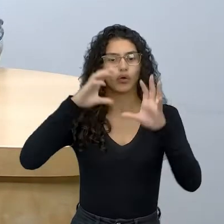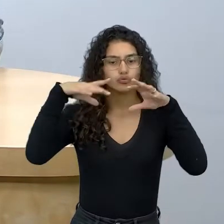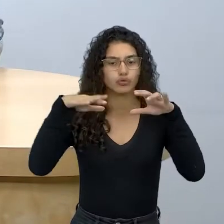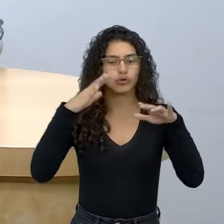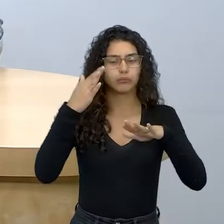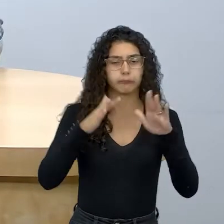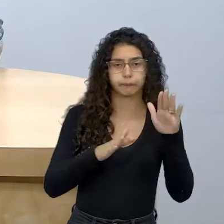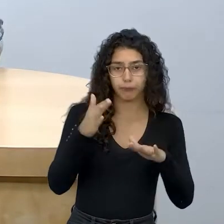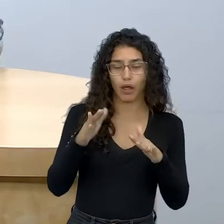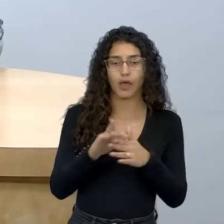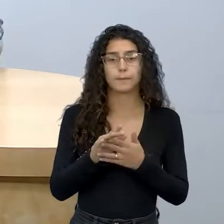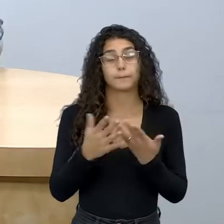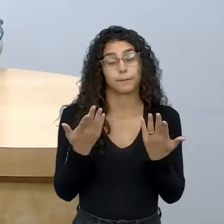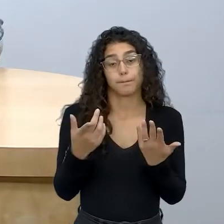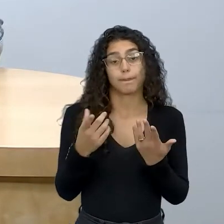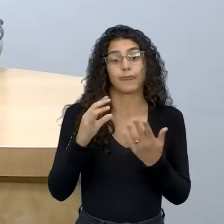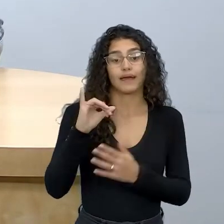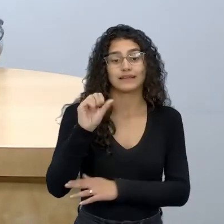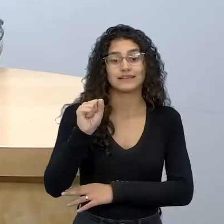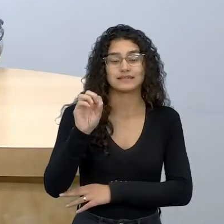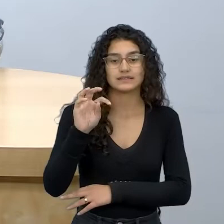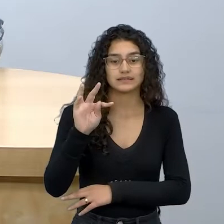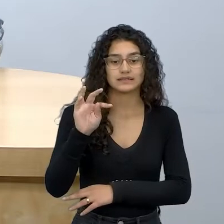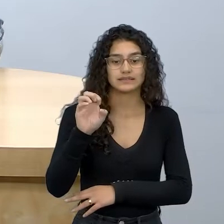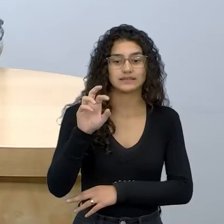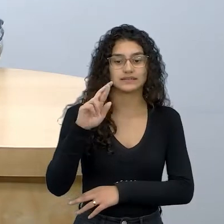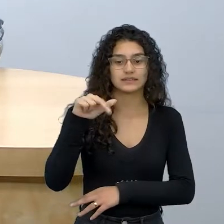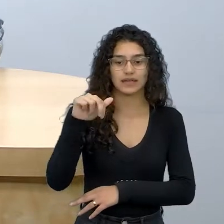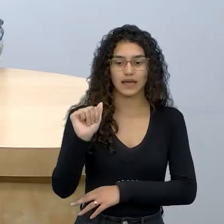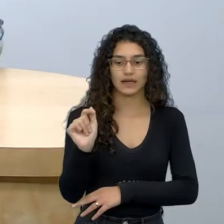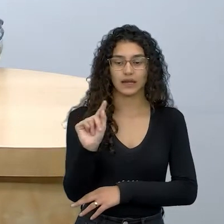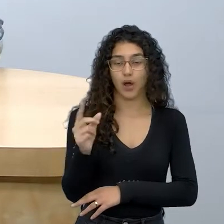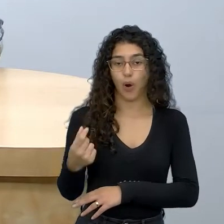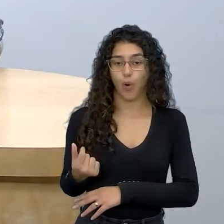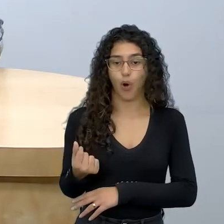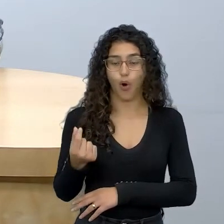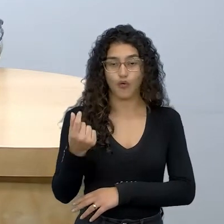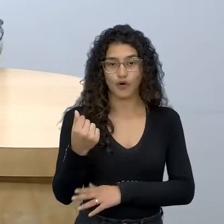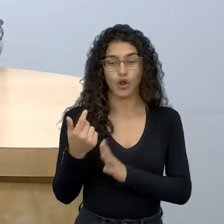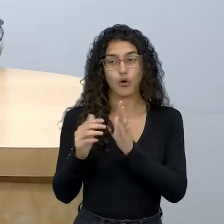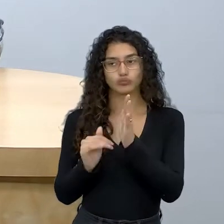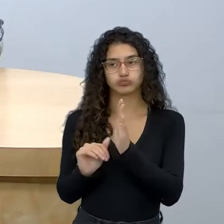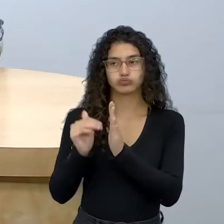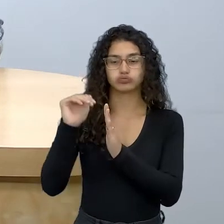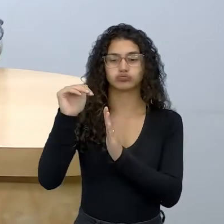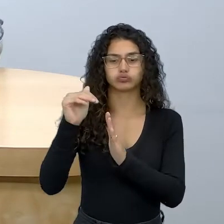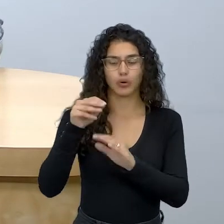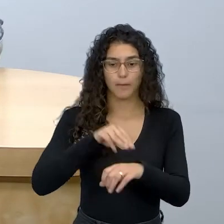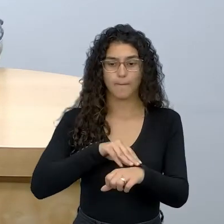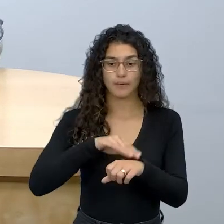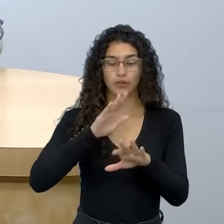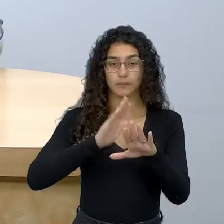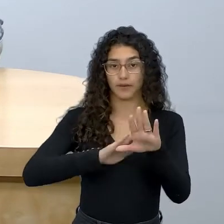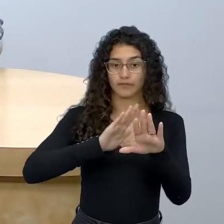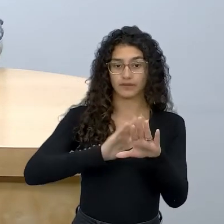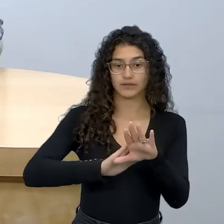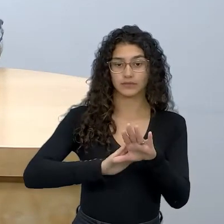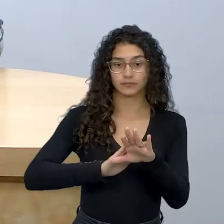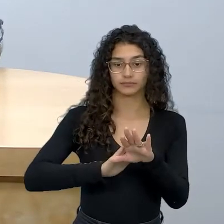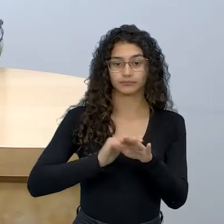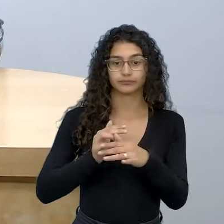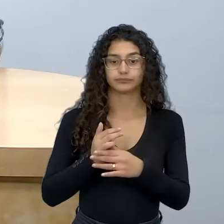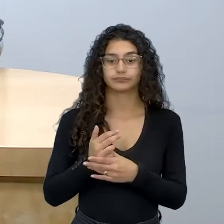cisternas, além de, teoricamente, não ser um valor muito grande na hora da construção,